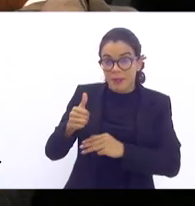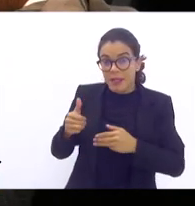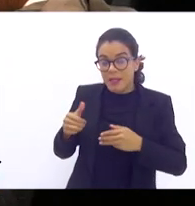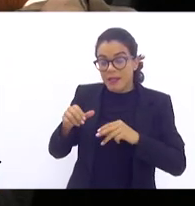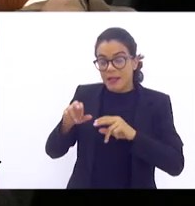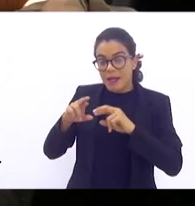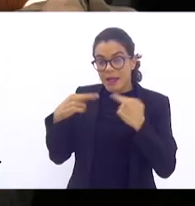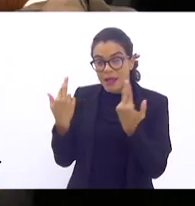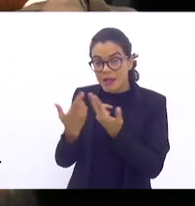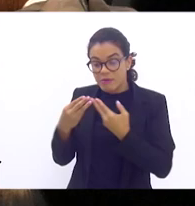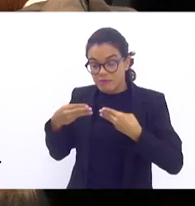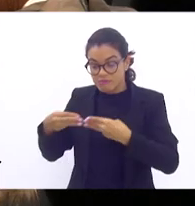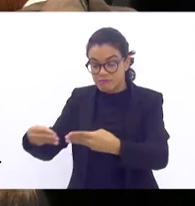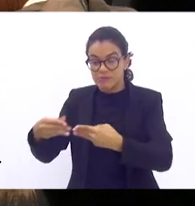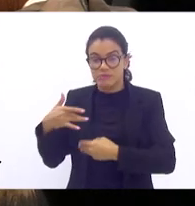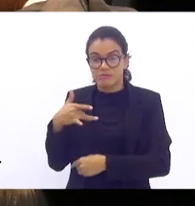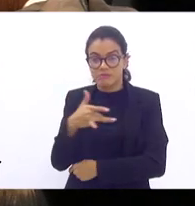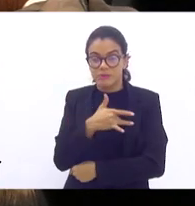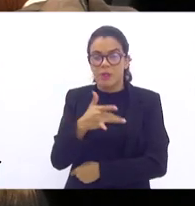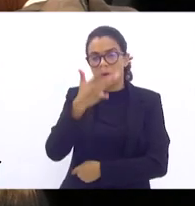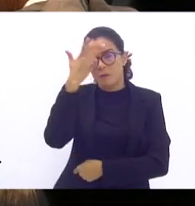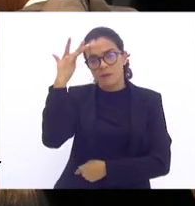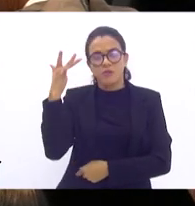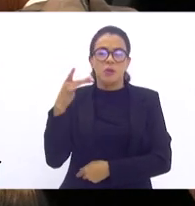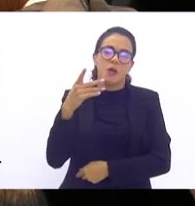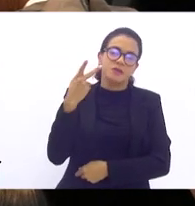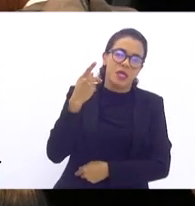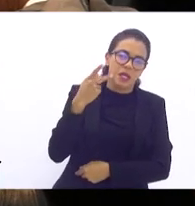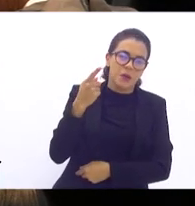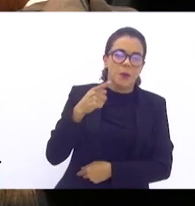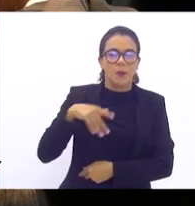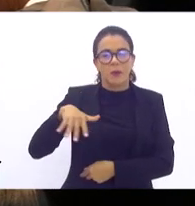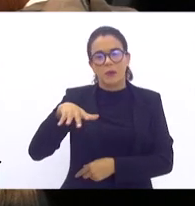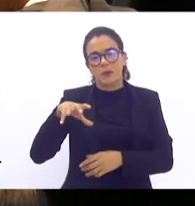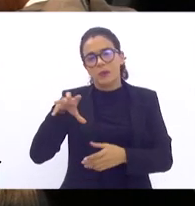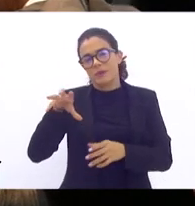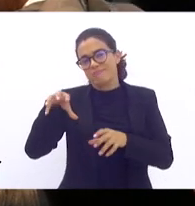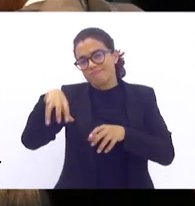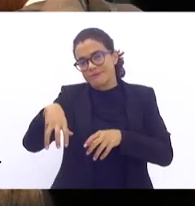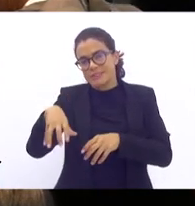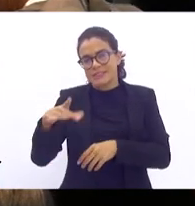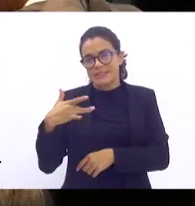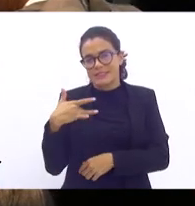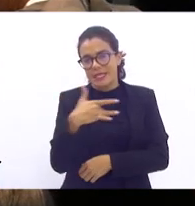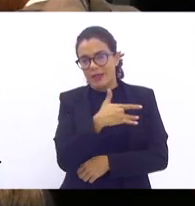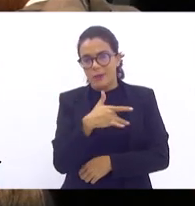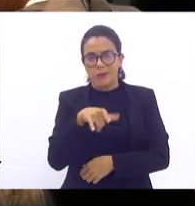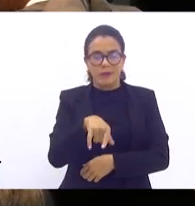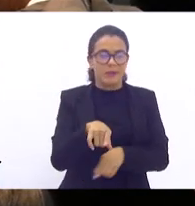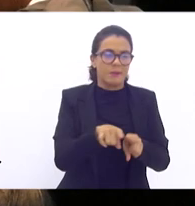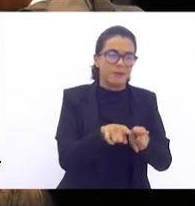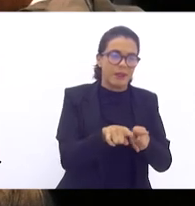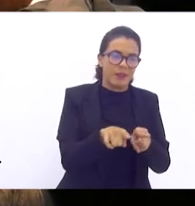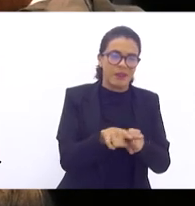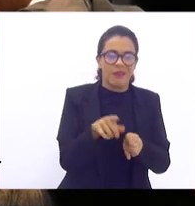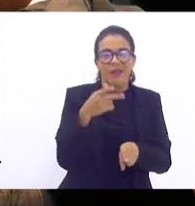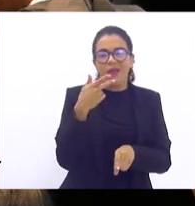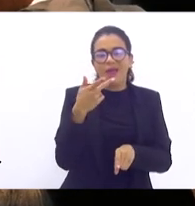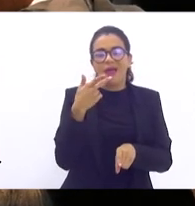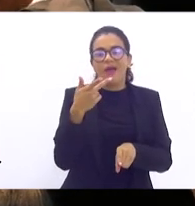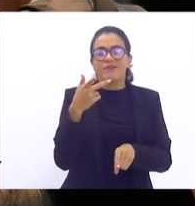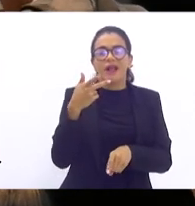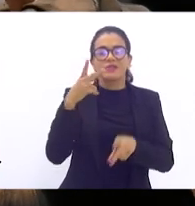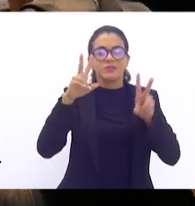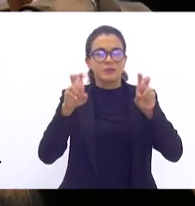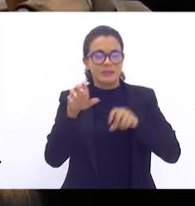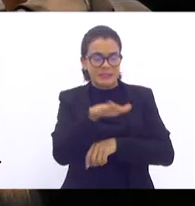os caras esse cara chega aqui lá do Ceará não é do setor da Saúde Mexe lá com a energia e vem aqui falar de negócio de criança com